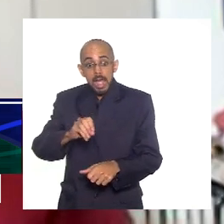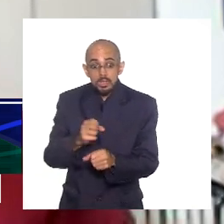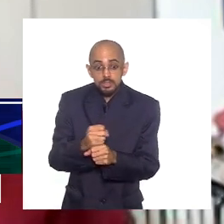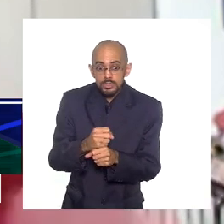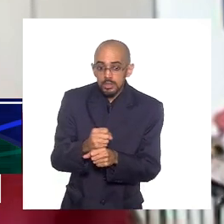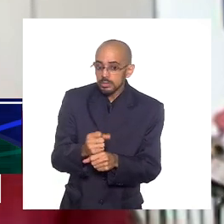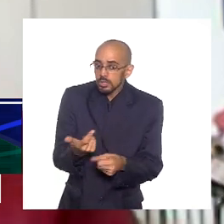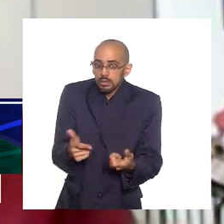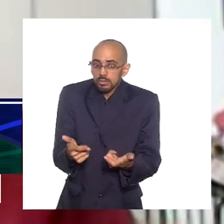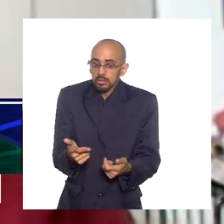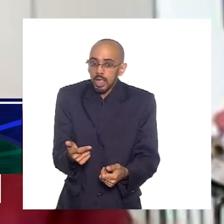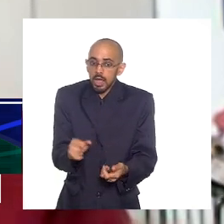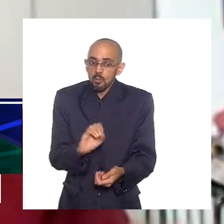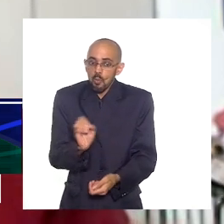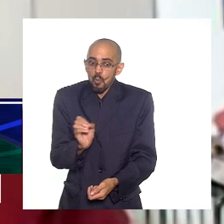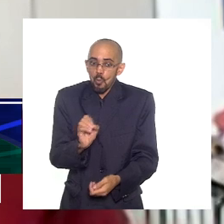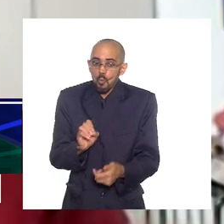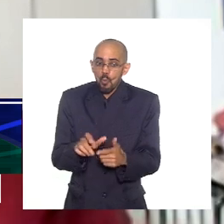Não tem, né,